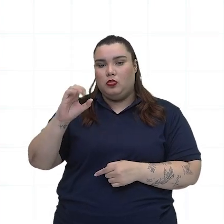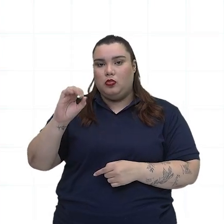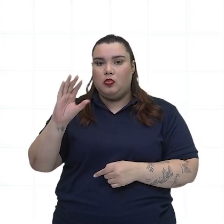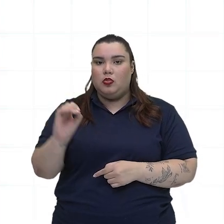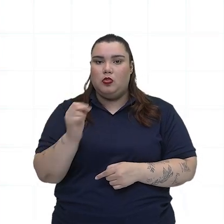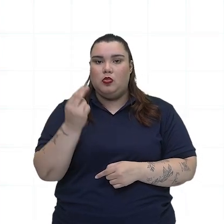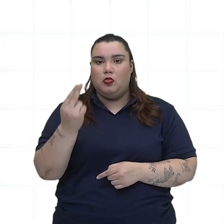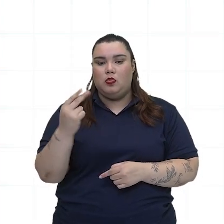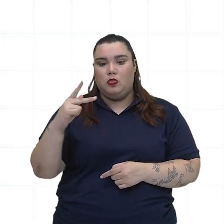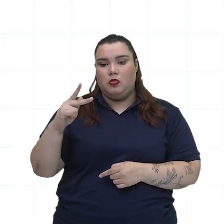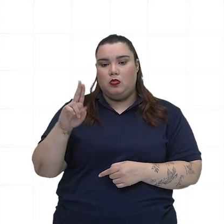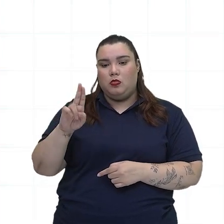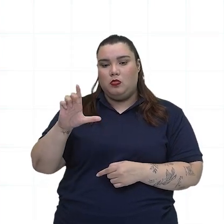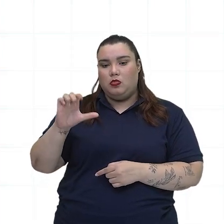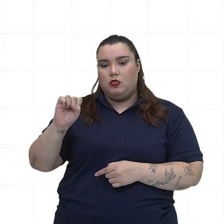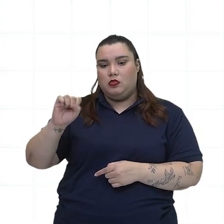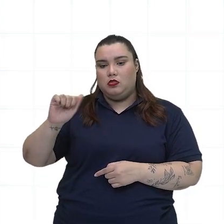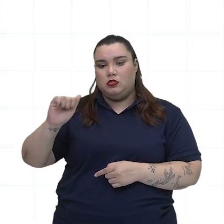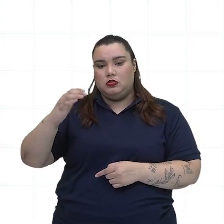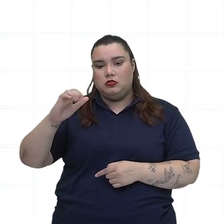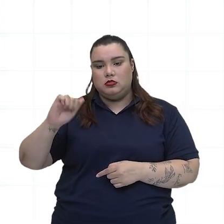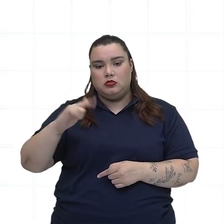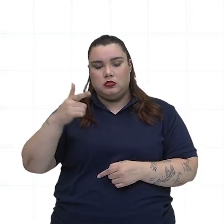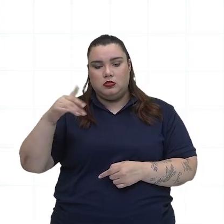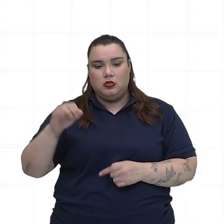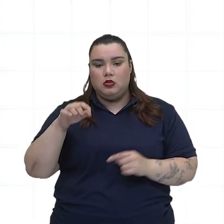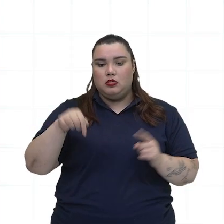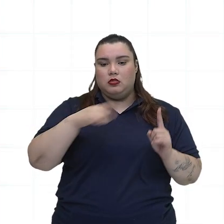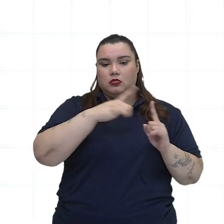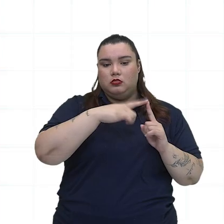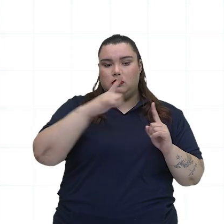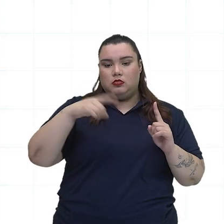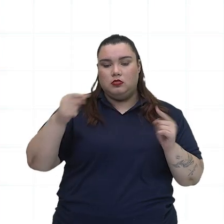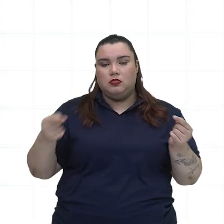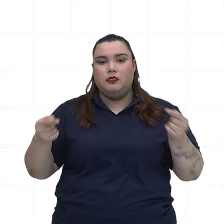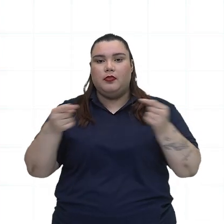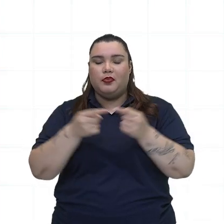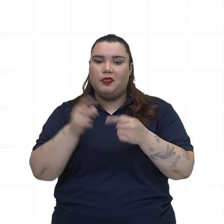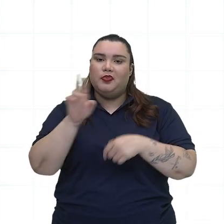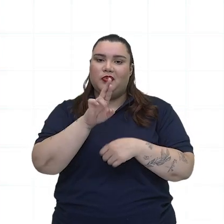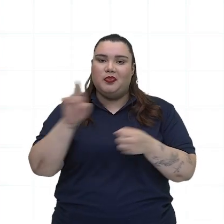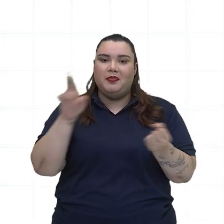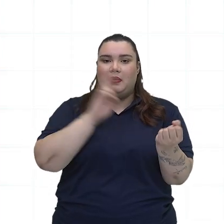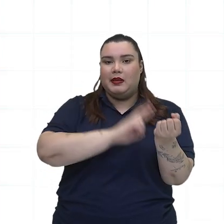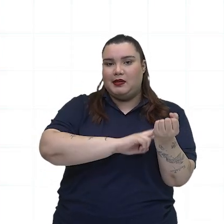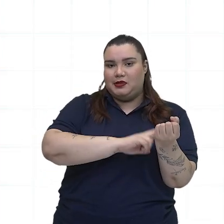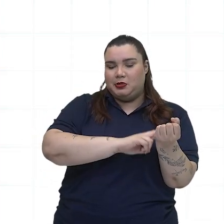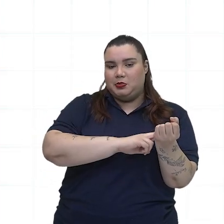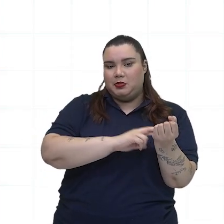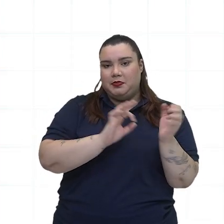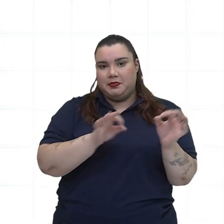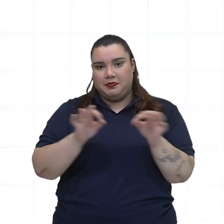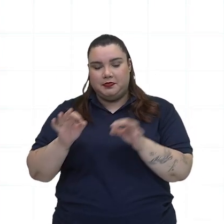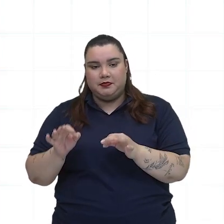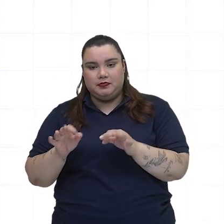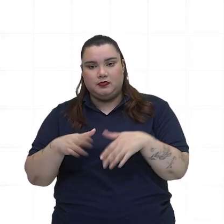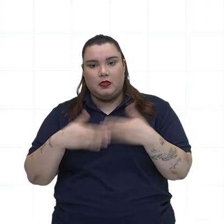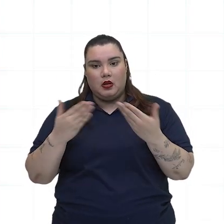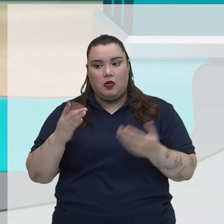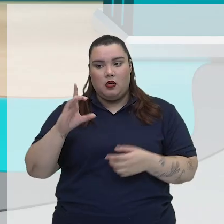pulso ou pulsação. Essas variações são comumente chamadas de ritmo. Então,